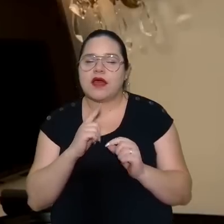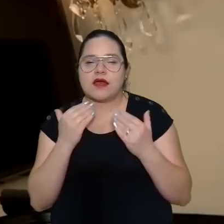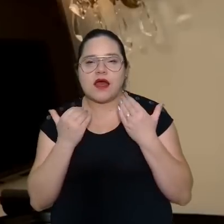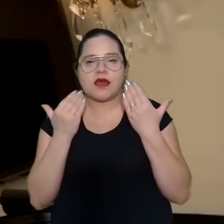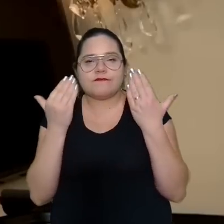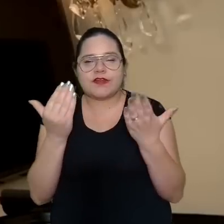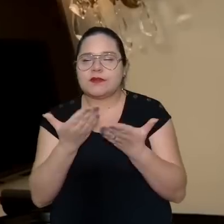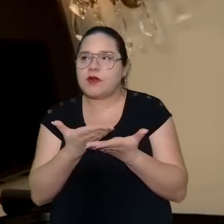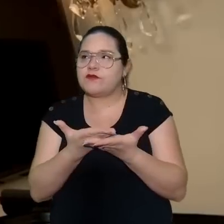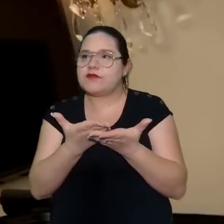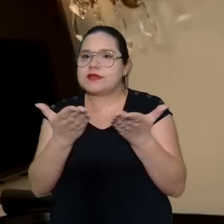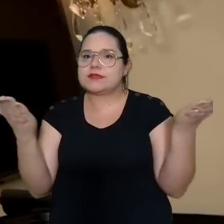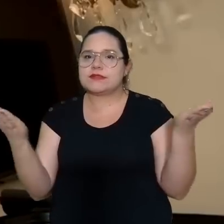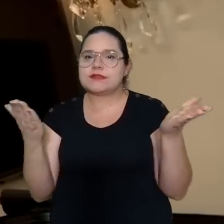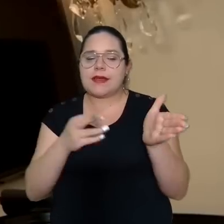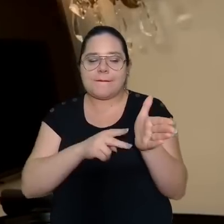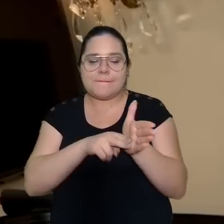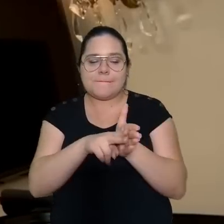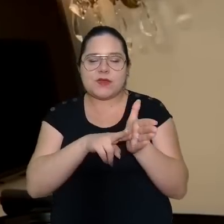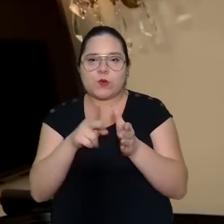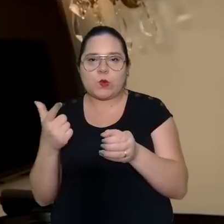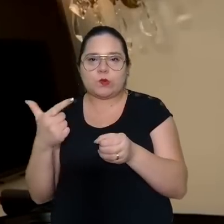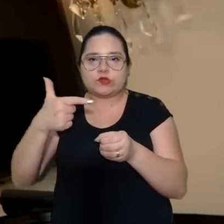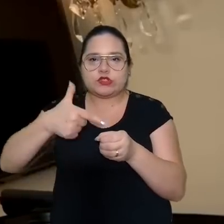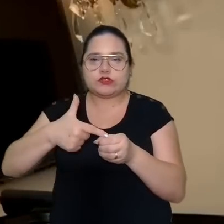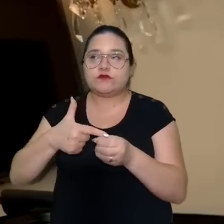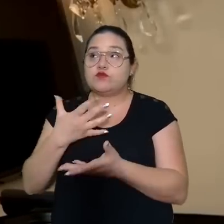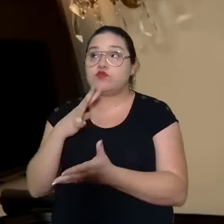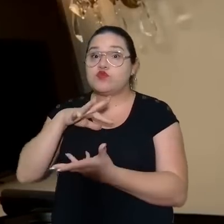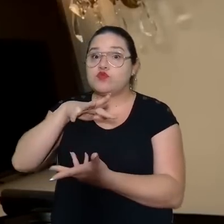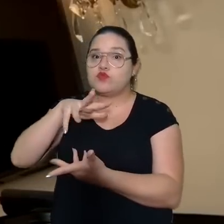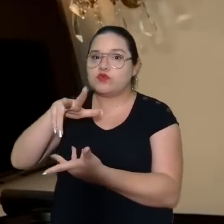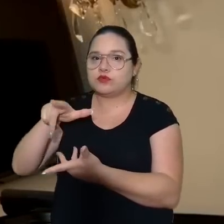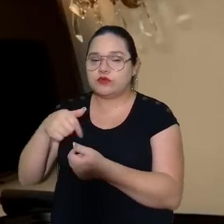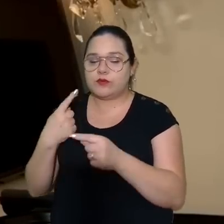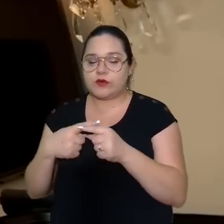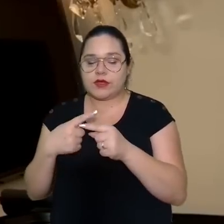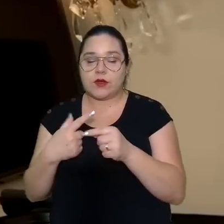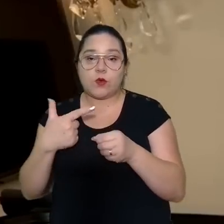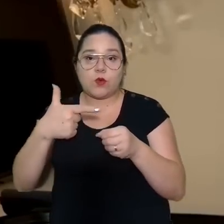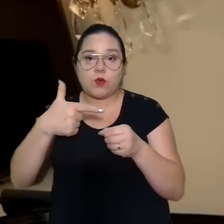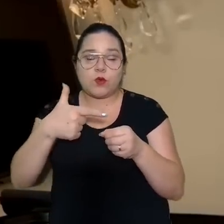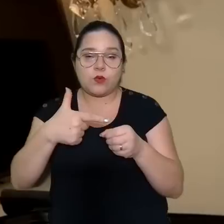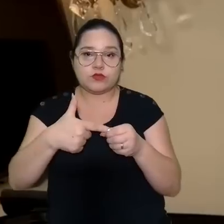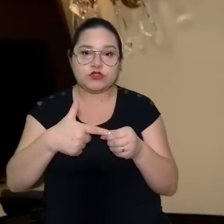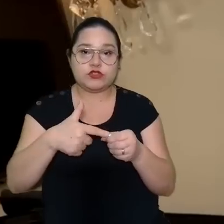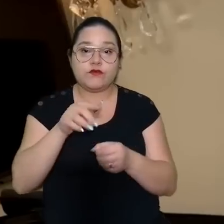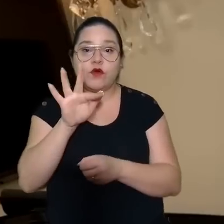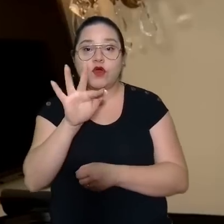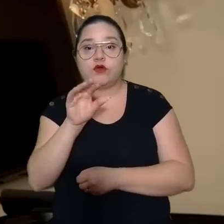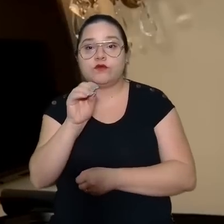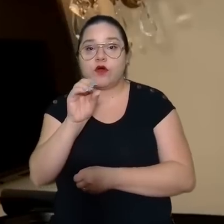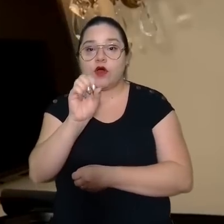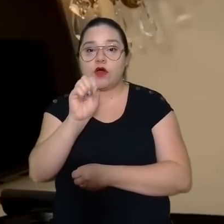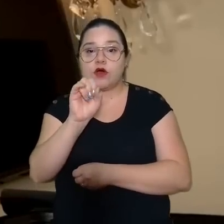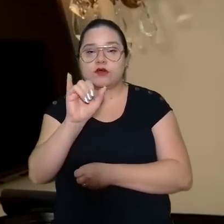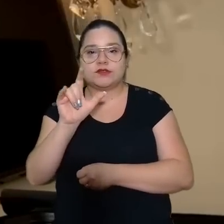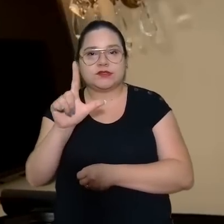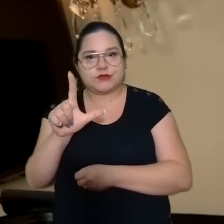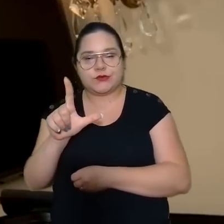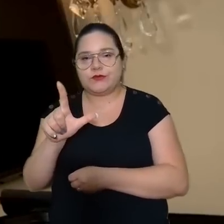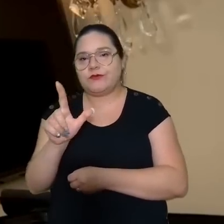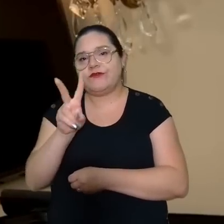de biocombustíveis para o mundo. Os combustíveis fósseis têm os dias